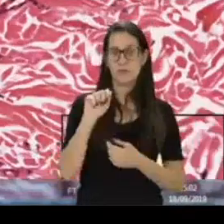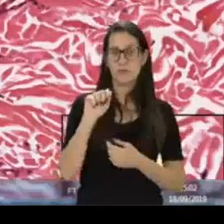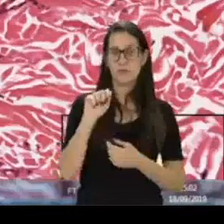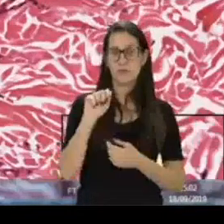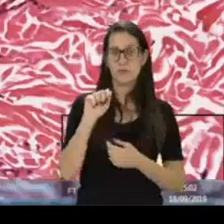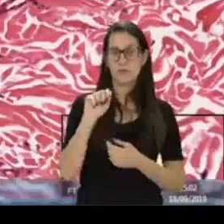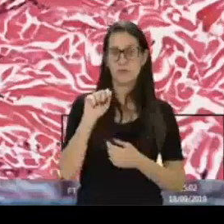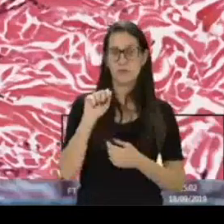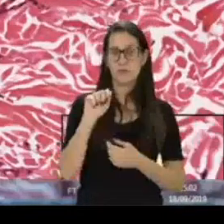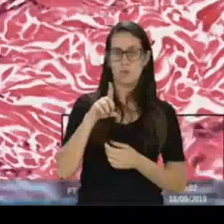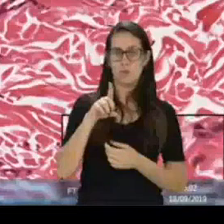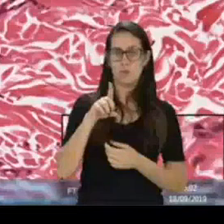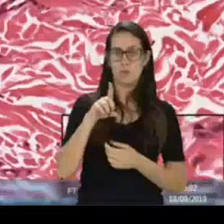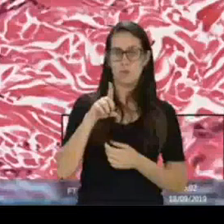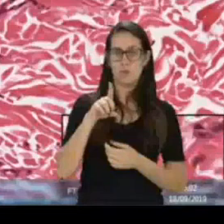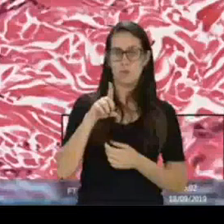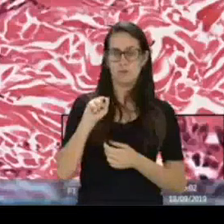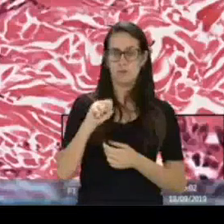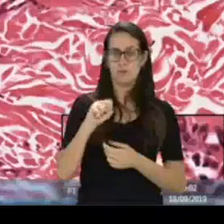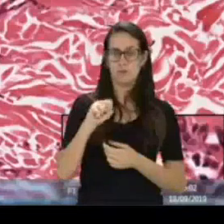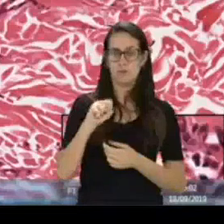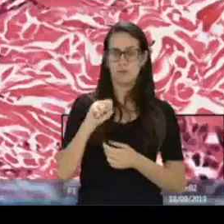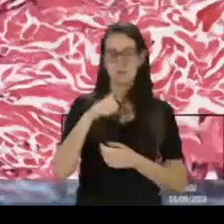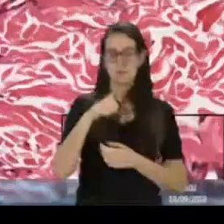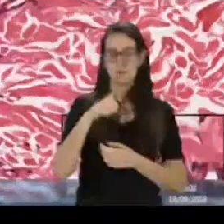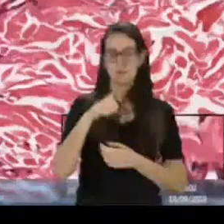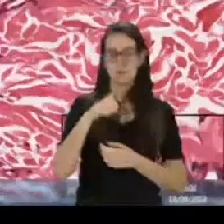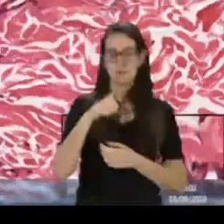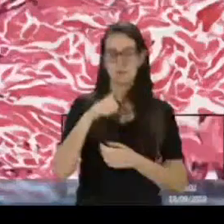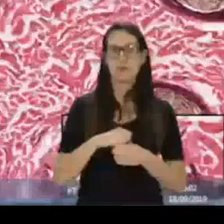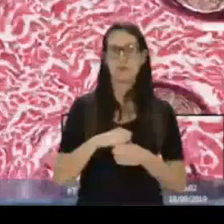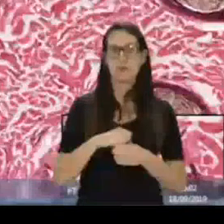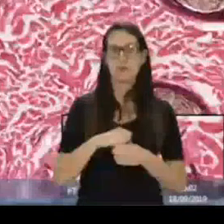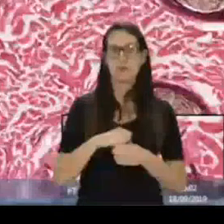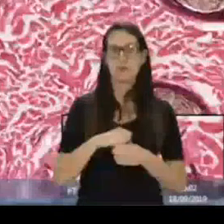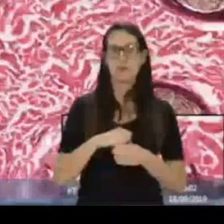produzem secreções. Então, eu tenho glândulas que produzem